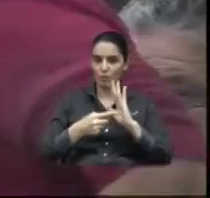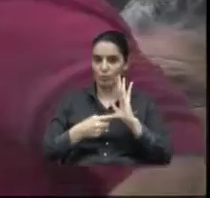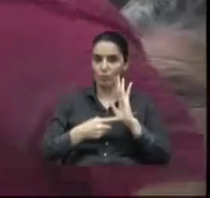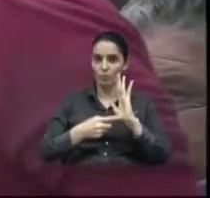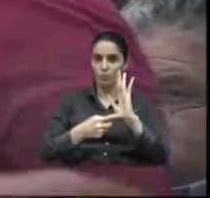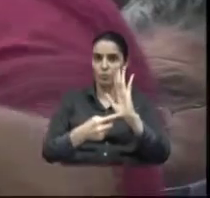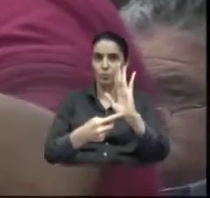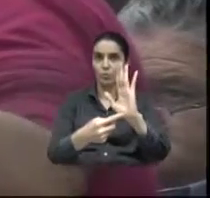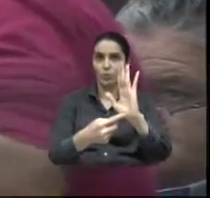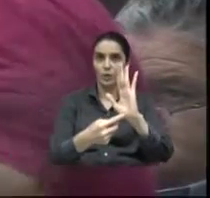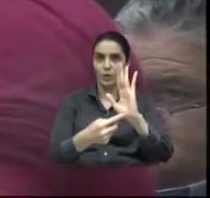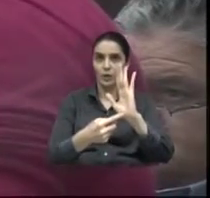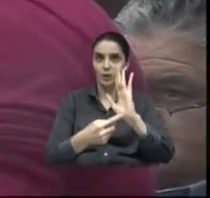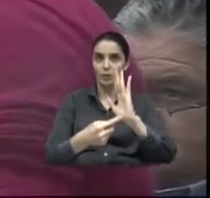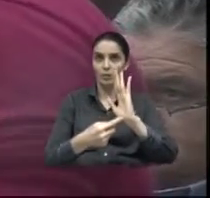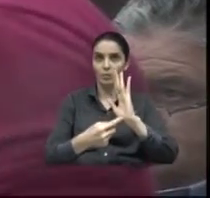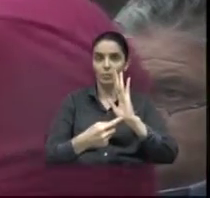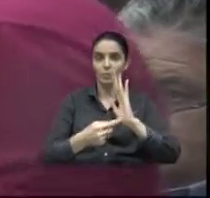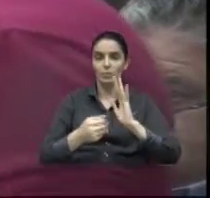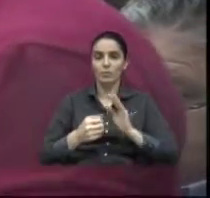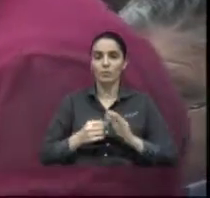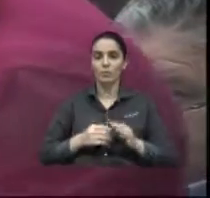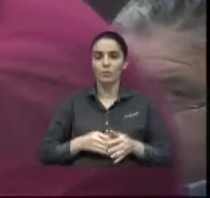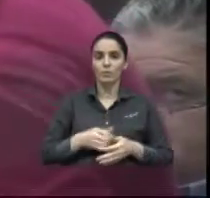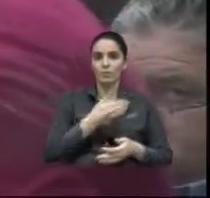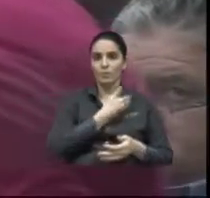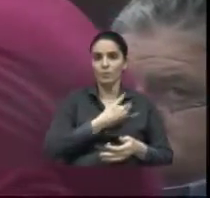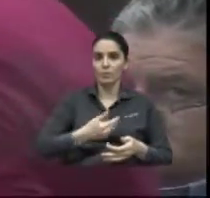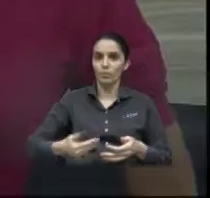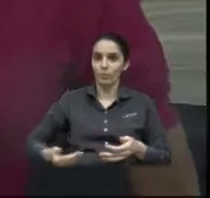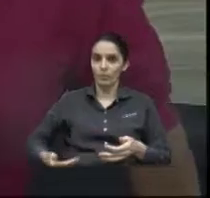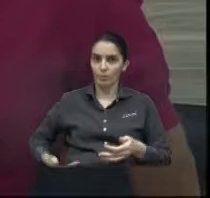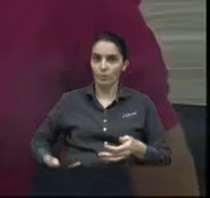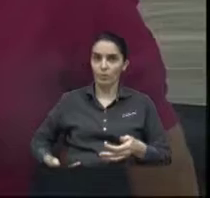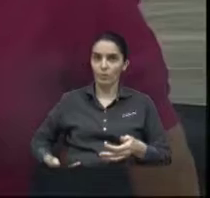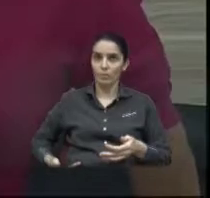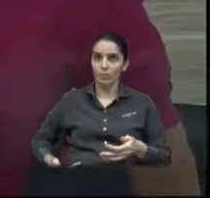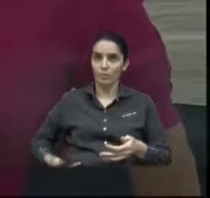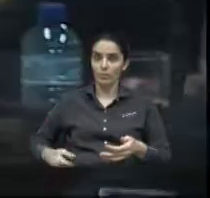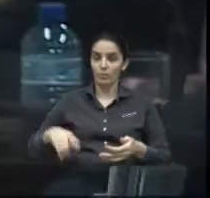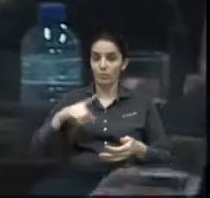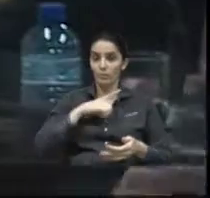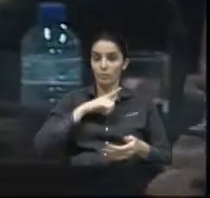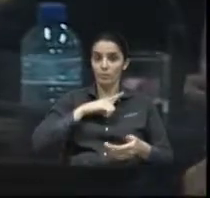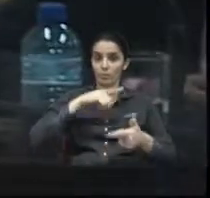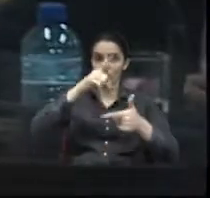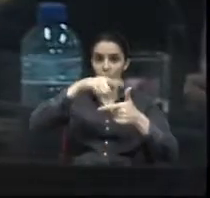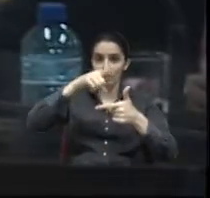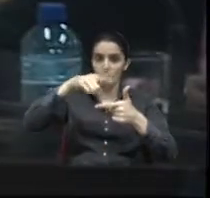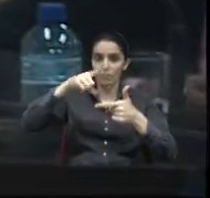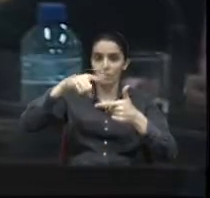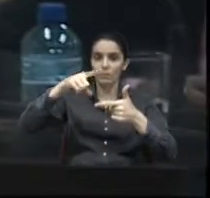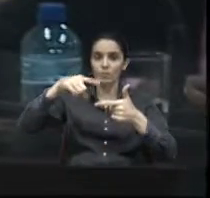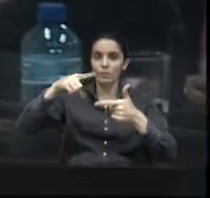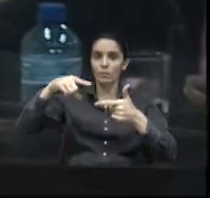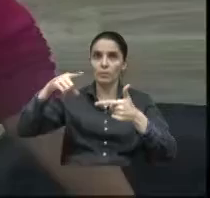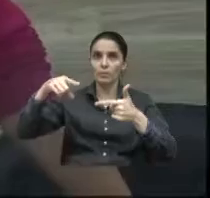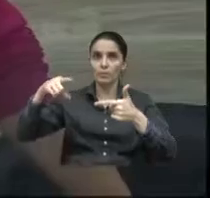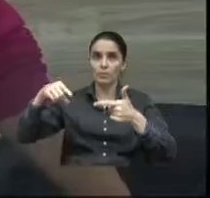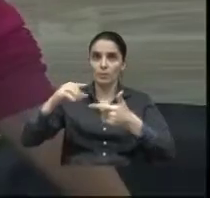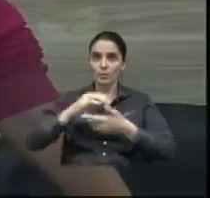para uma consolidação desse tipo de política, que siga essas diretrizes. E é essa a colocação do